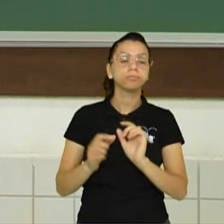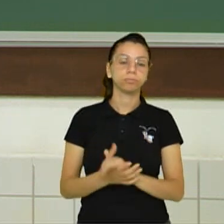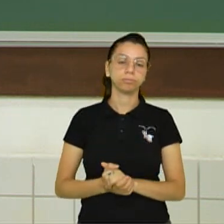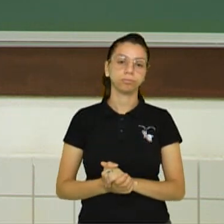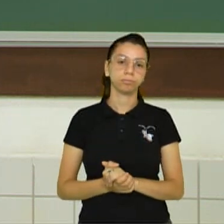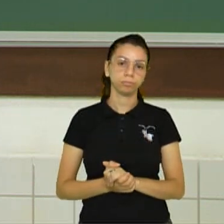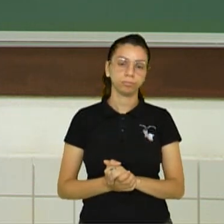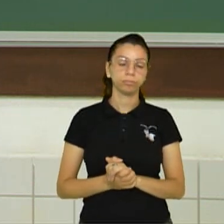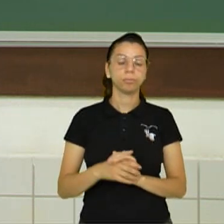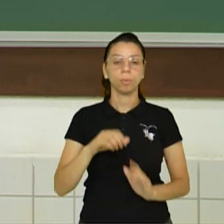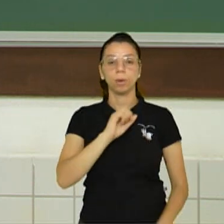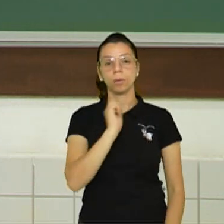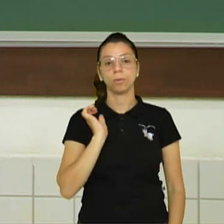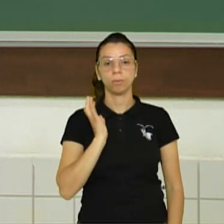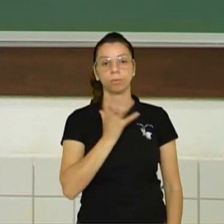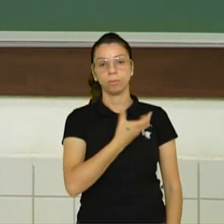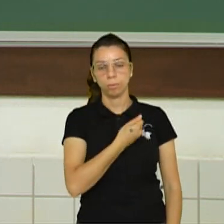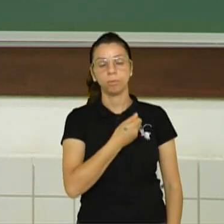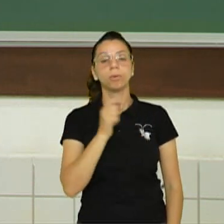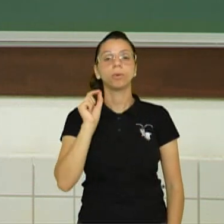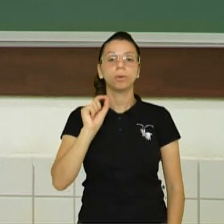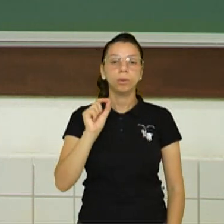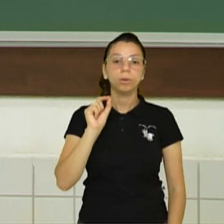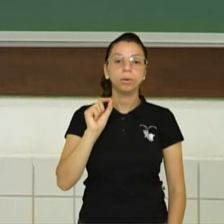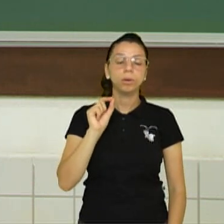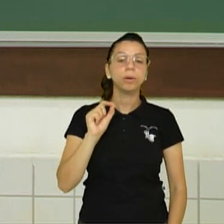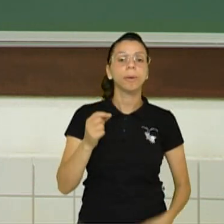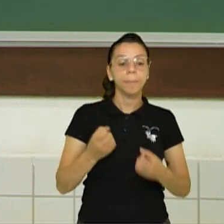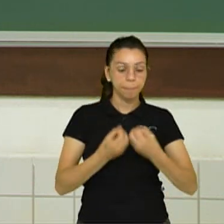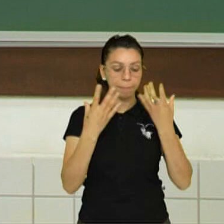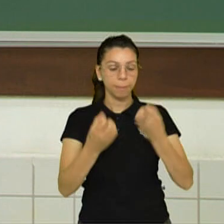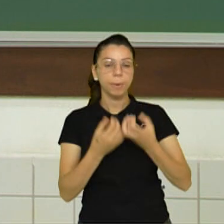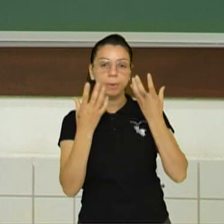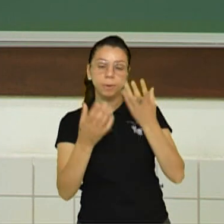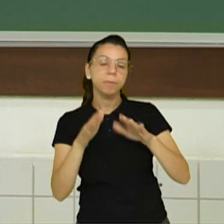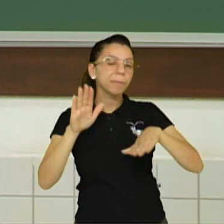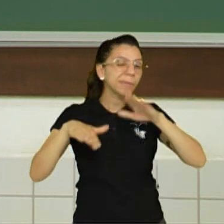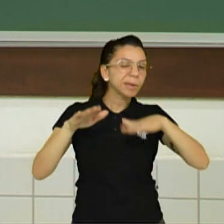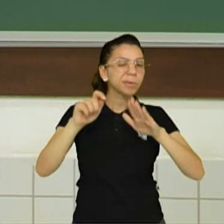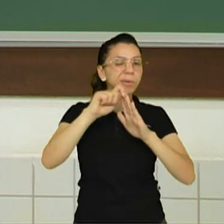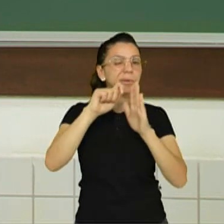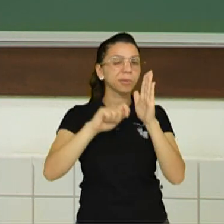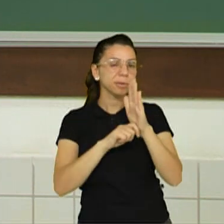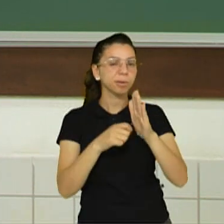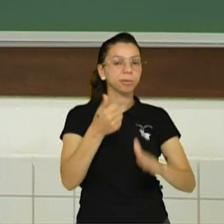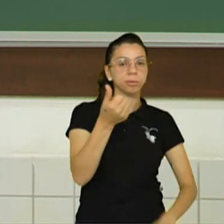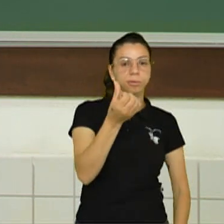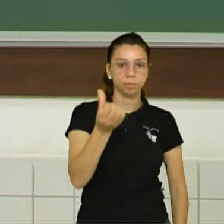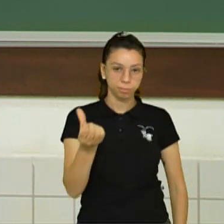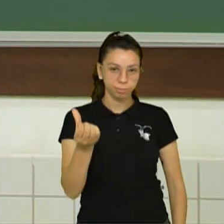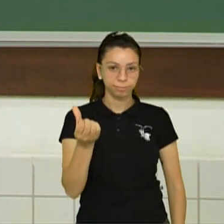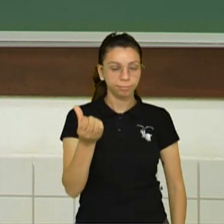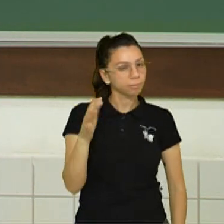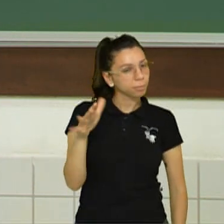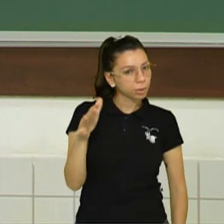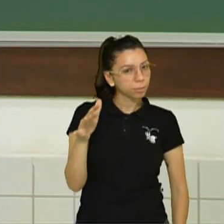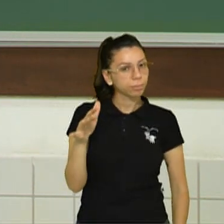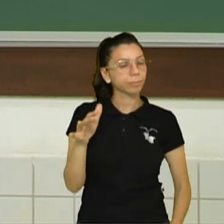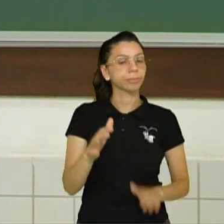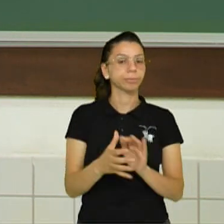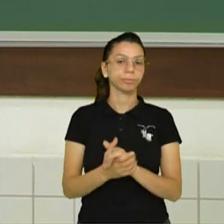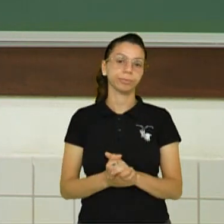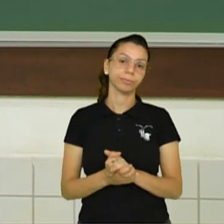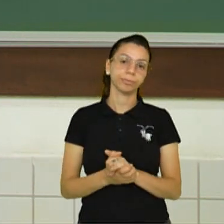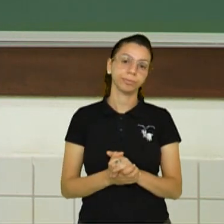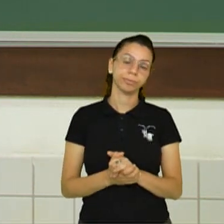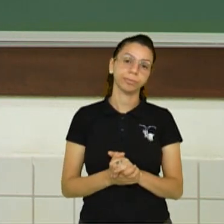O Luís Vaz de Camões, ele fez a sua poesia mais ou menos ali no século XVI, e, então, ele